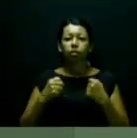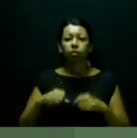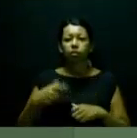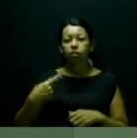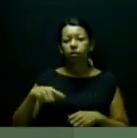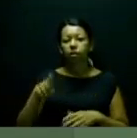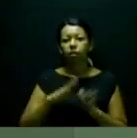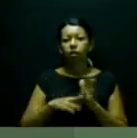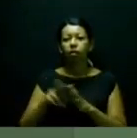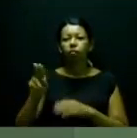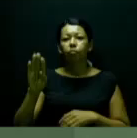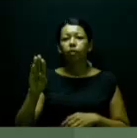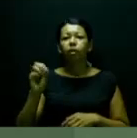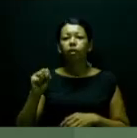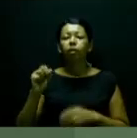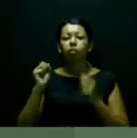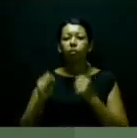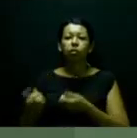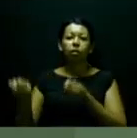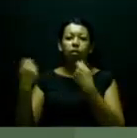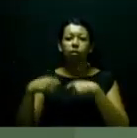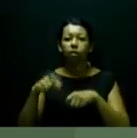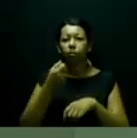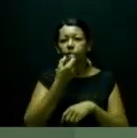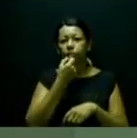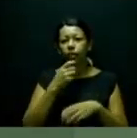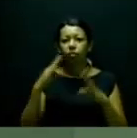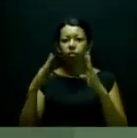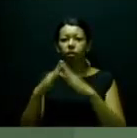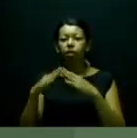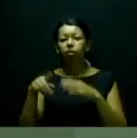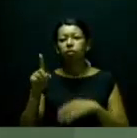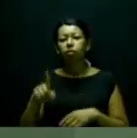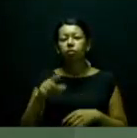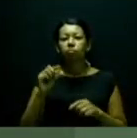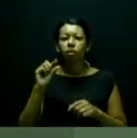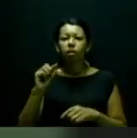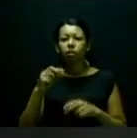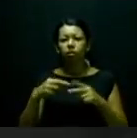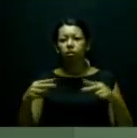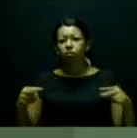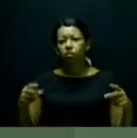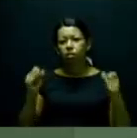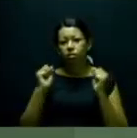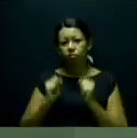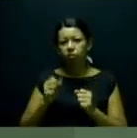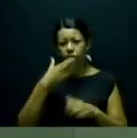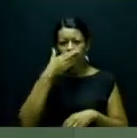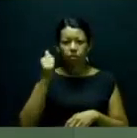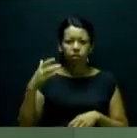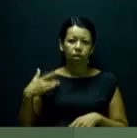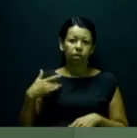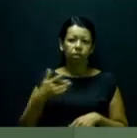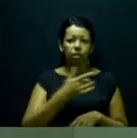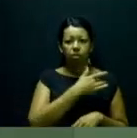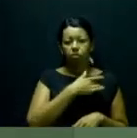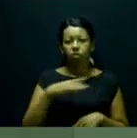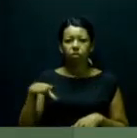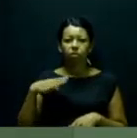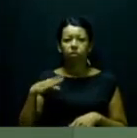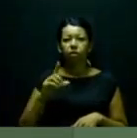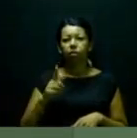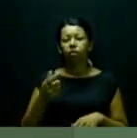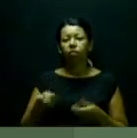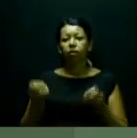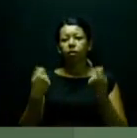também possam receber os medicamentos em casa. Então, são pequenas situações que que pode melhorar a saúde da nossa cidade e que não